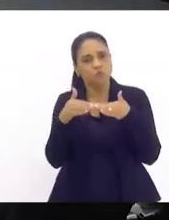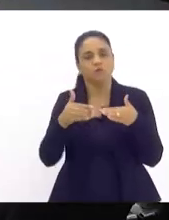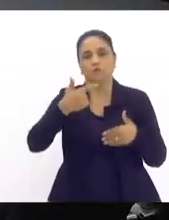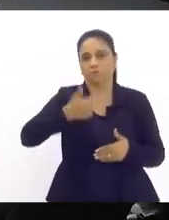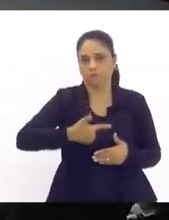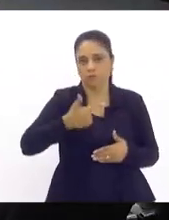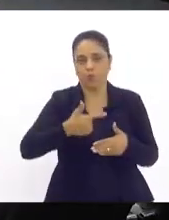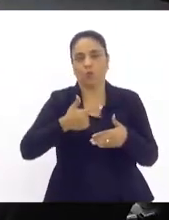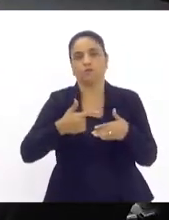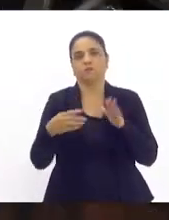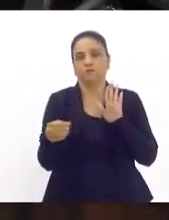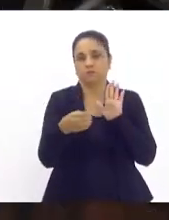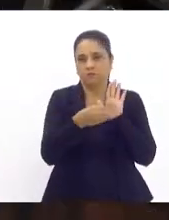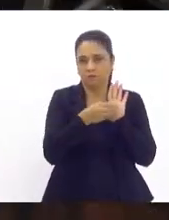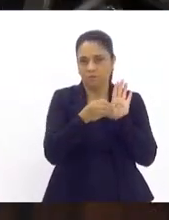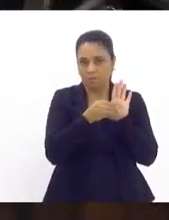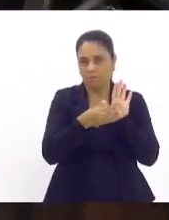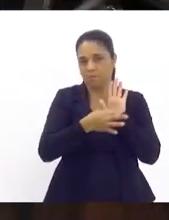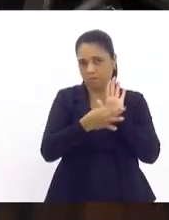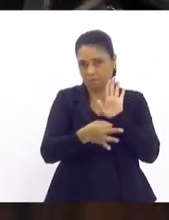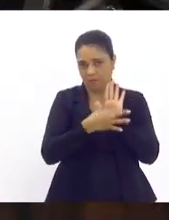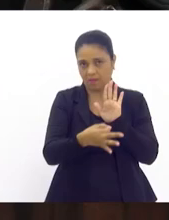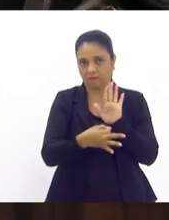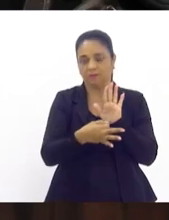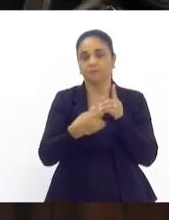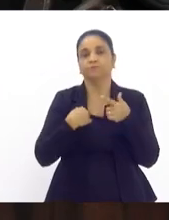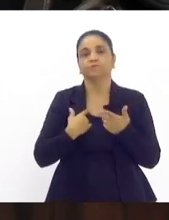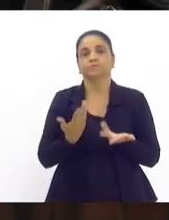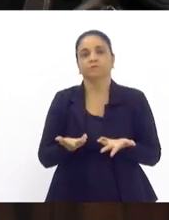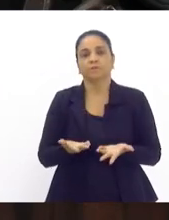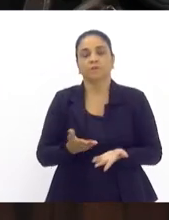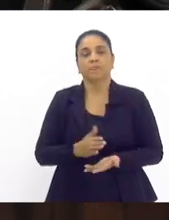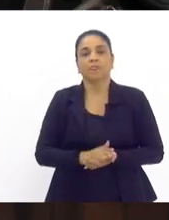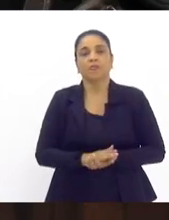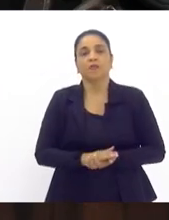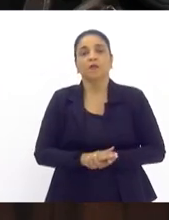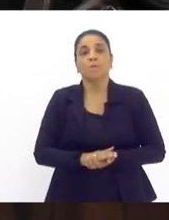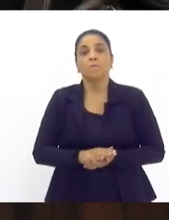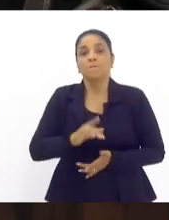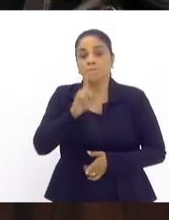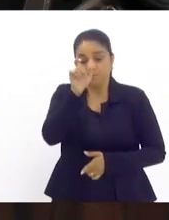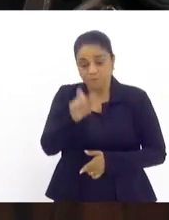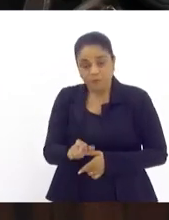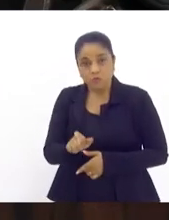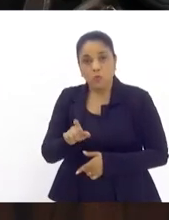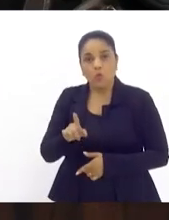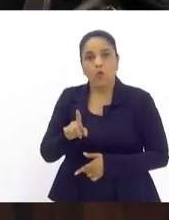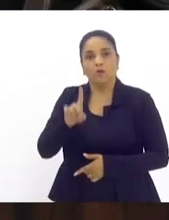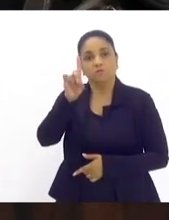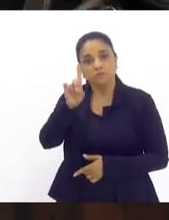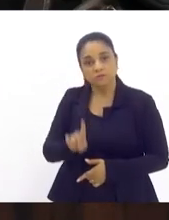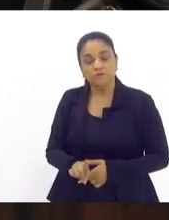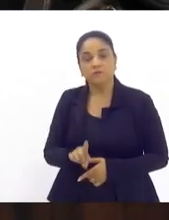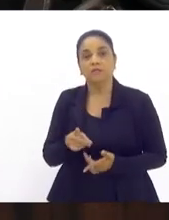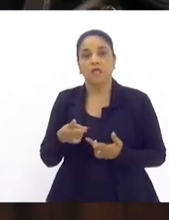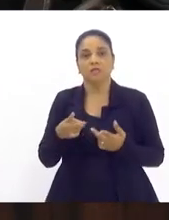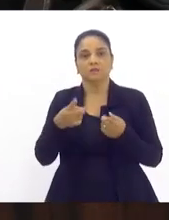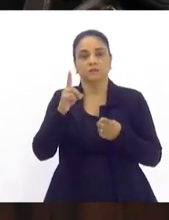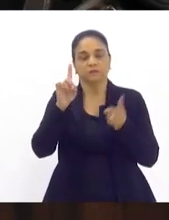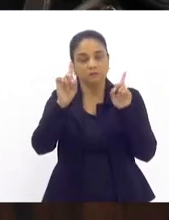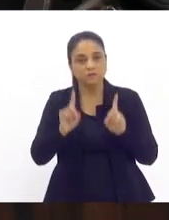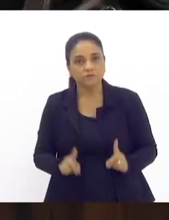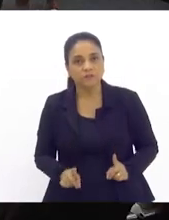presidenta. Para emitir parecer pela comissão de pessoa com deficiência. Deputado